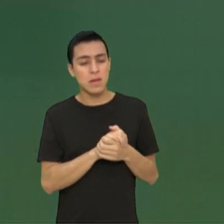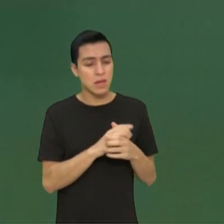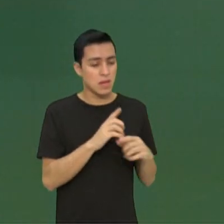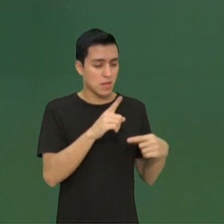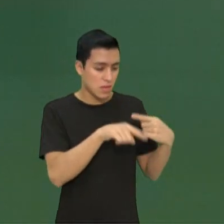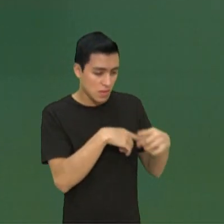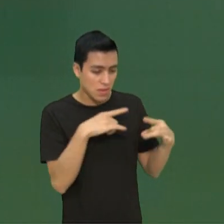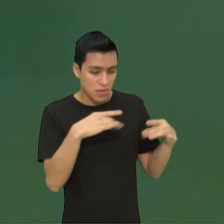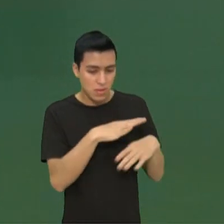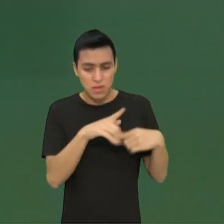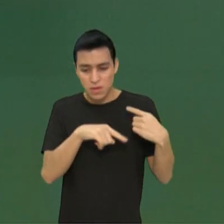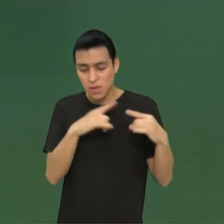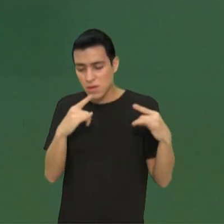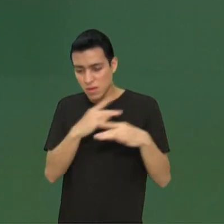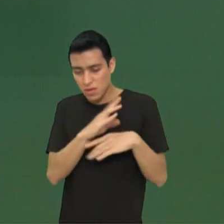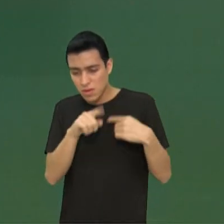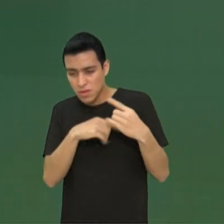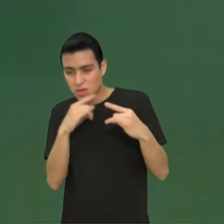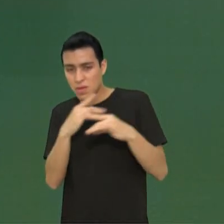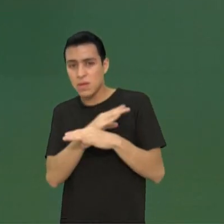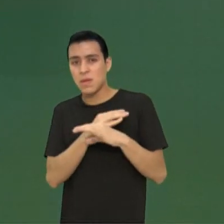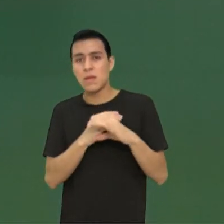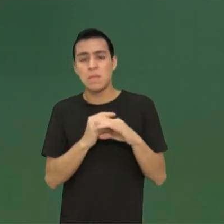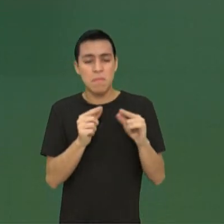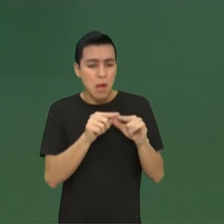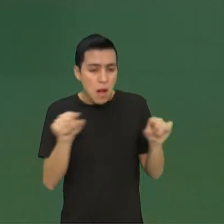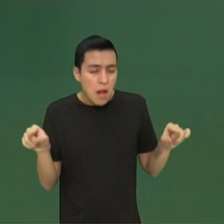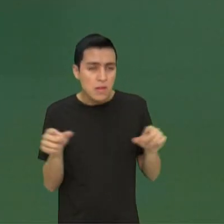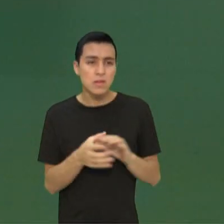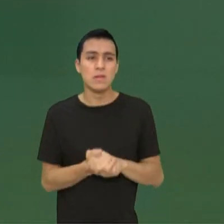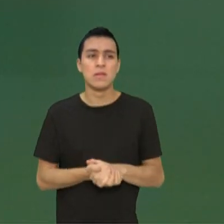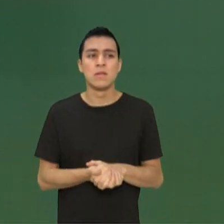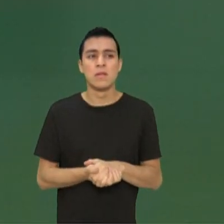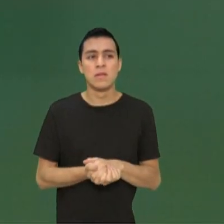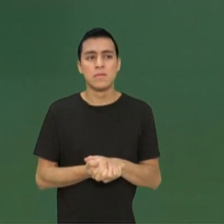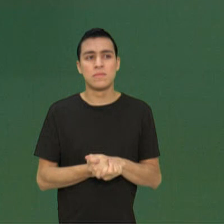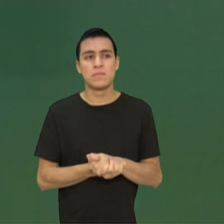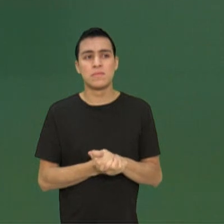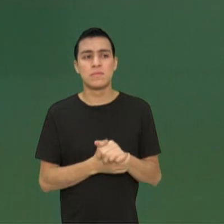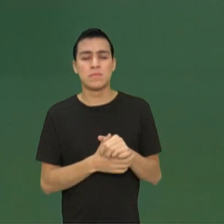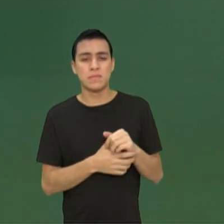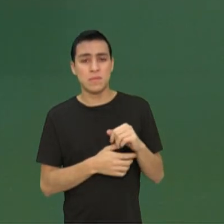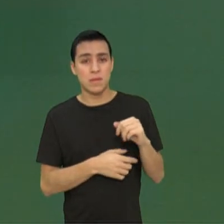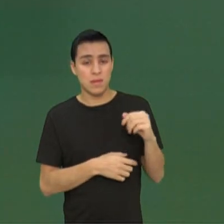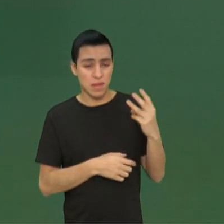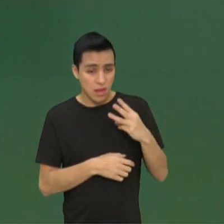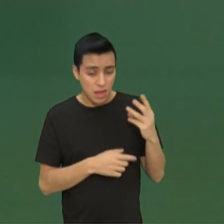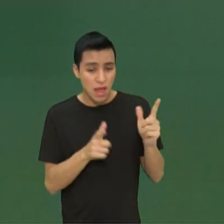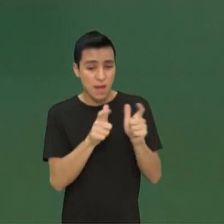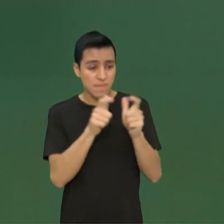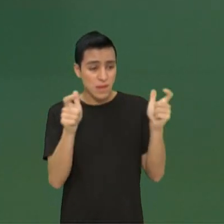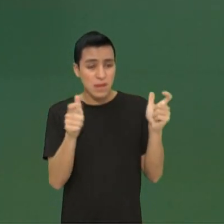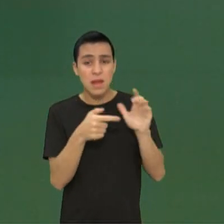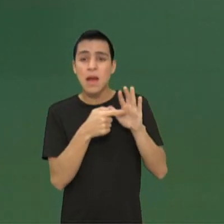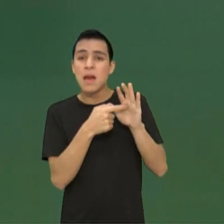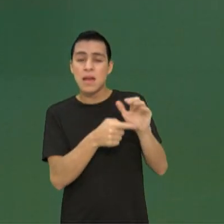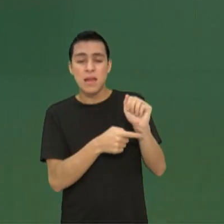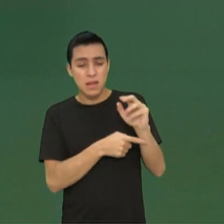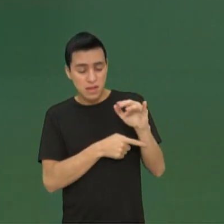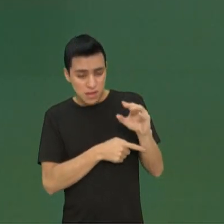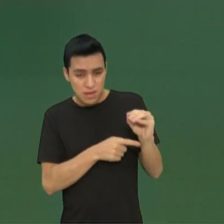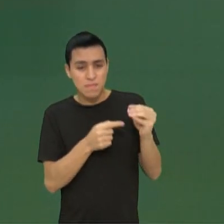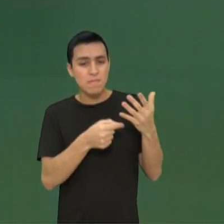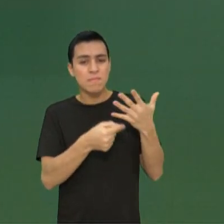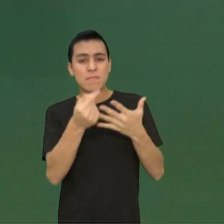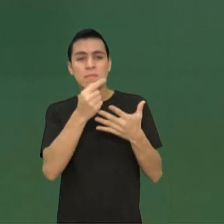vida, alternam-se gerações de indivíduos haploides e diploides. Número 3. A maioria delas apresenta o amido como substância